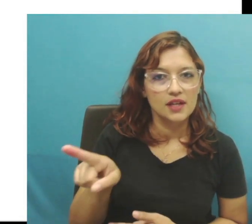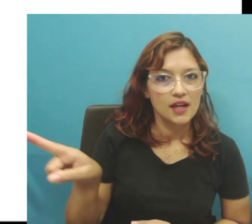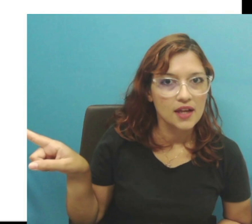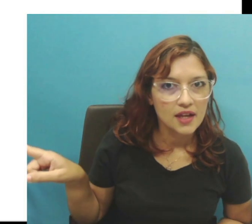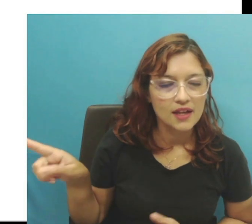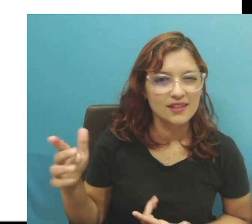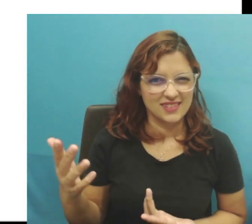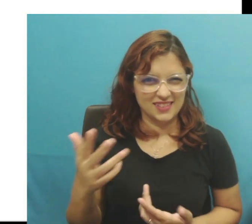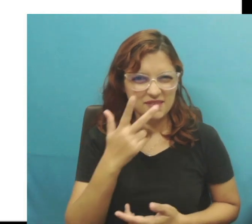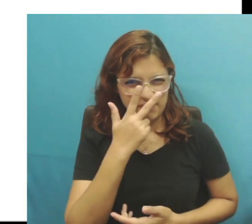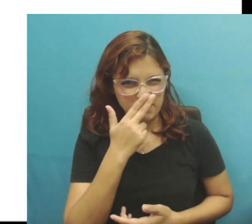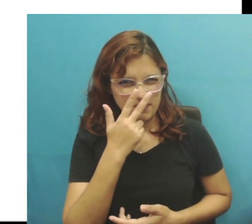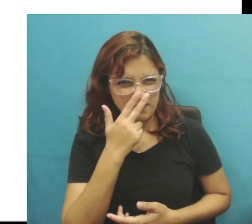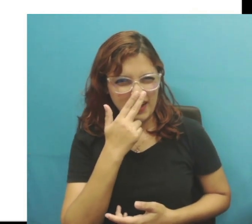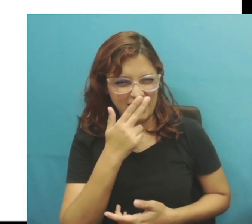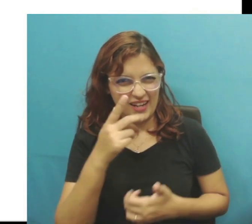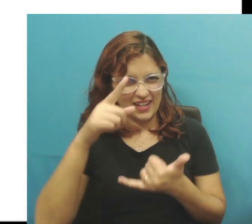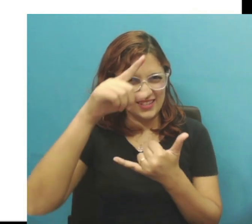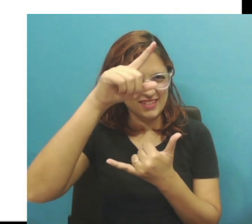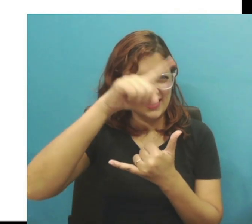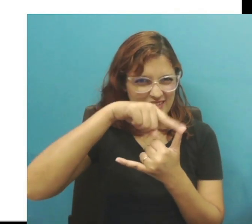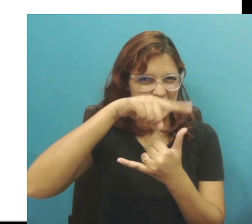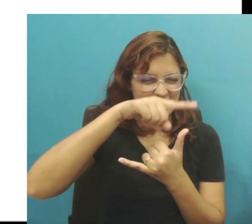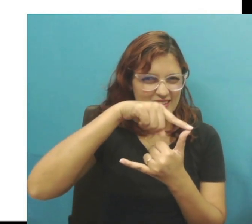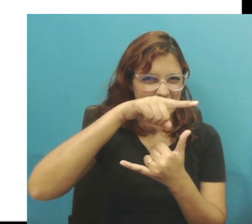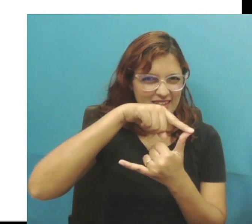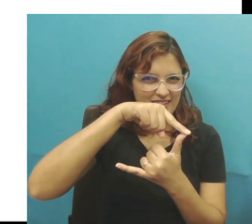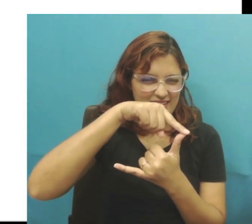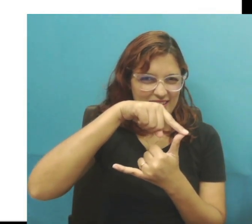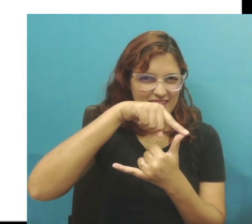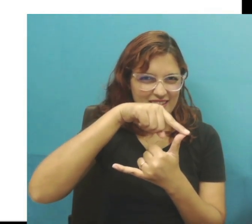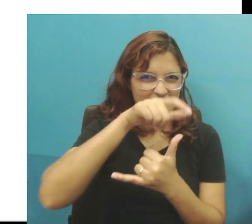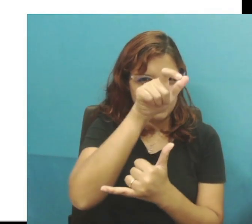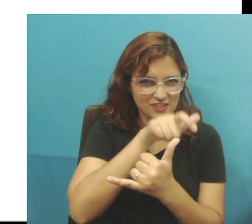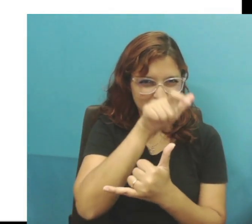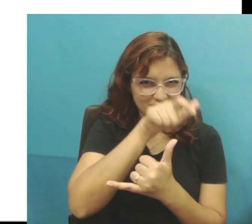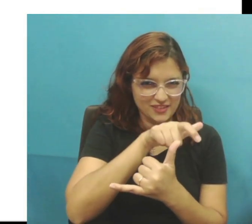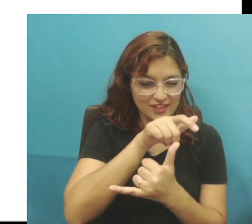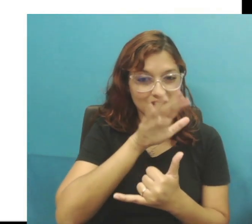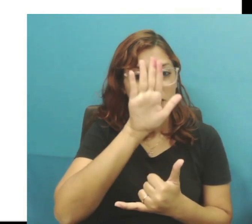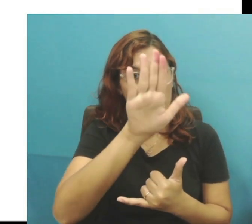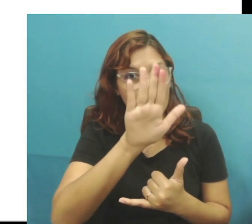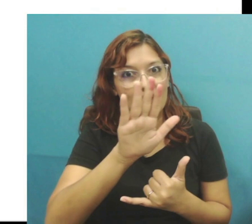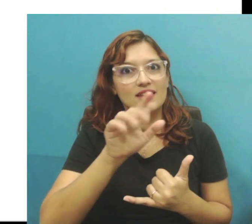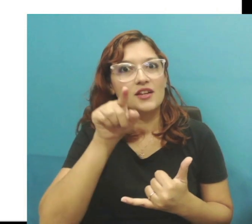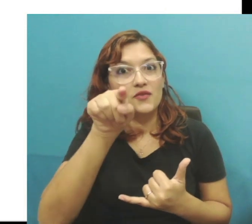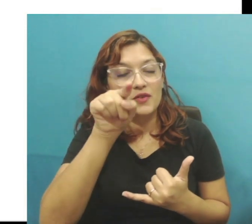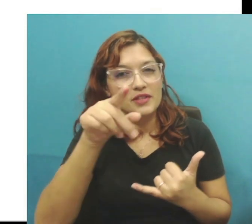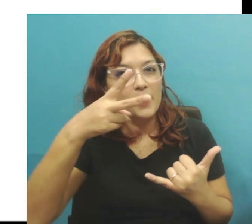nós, vós, eles. Parecem que está se referindo ao sujeito, né?